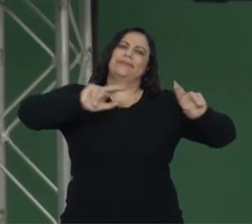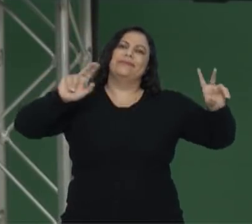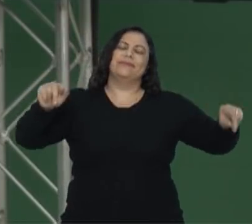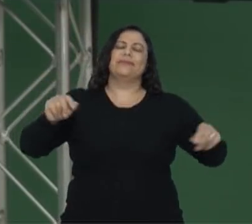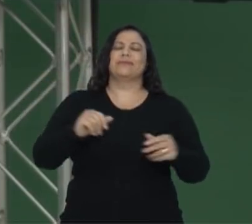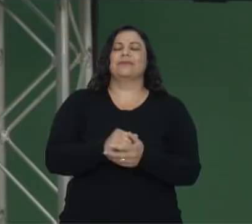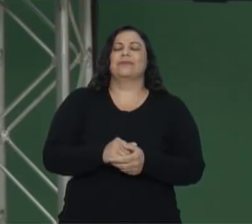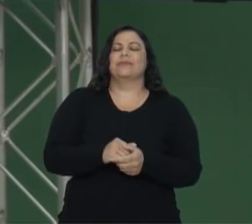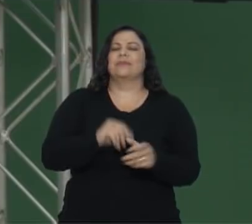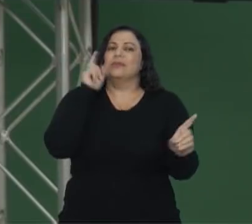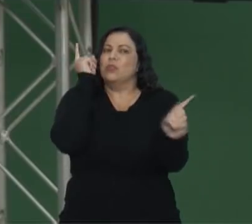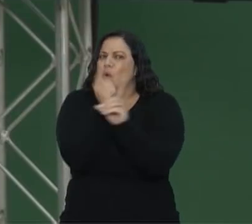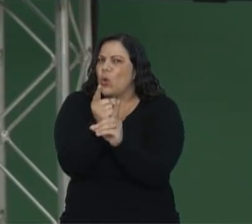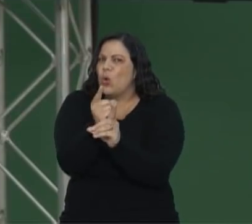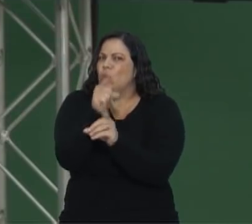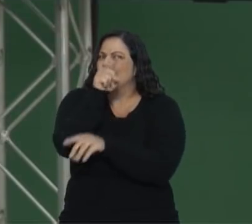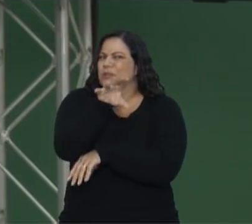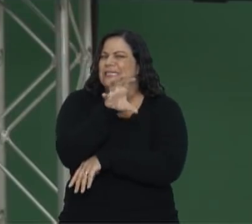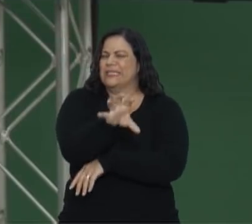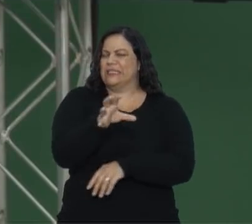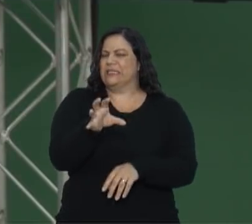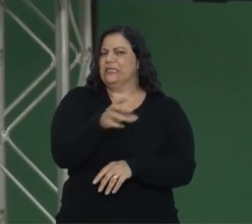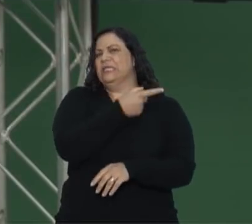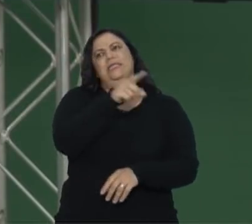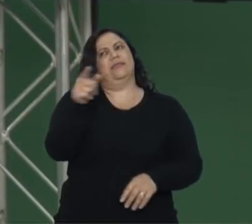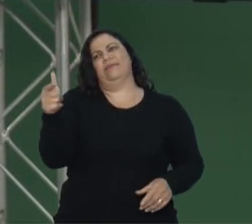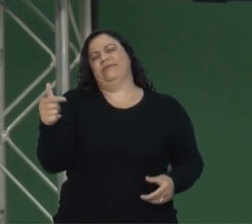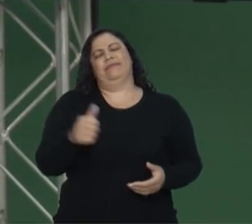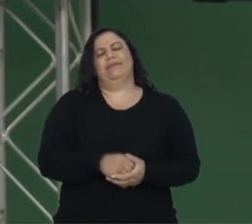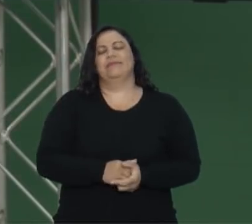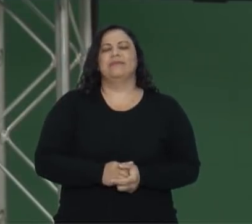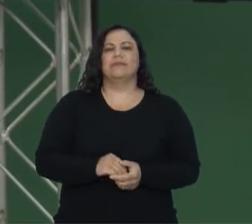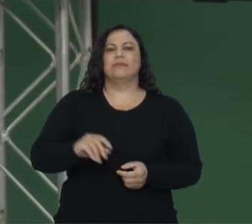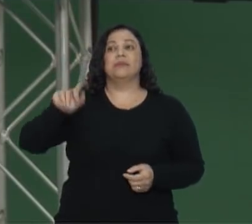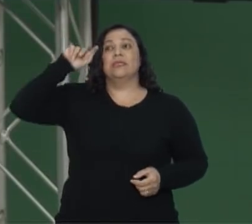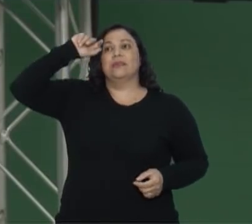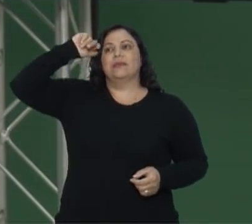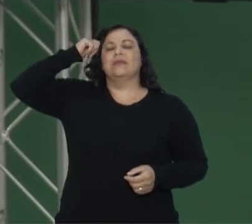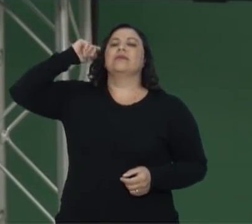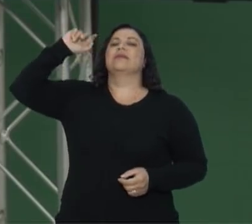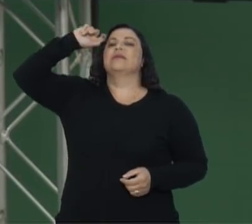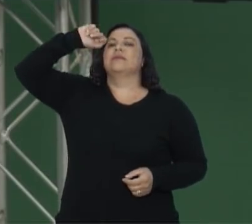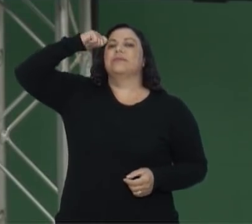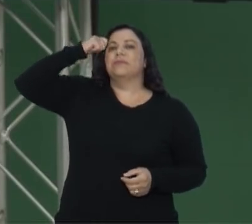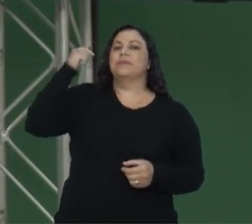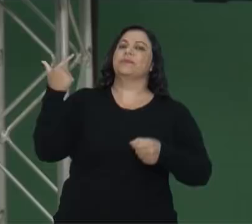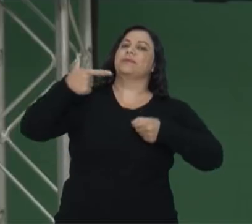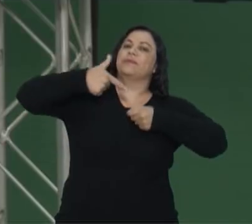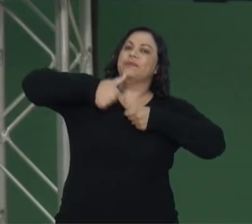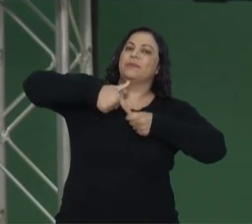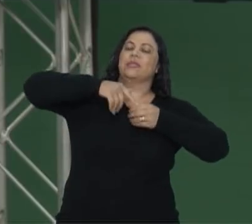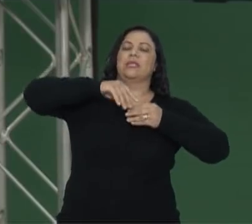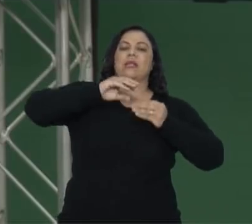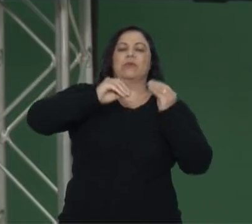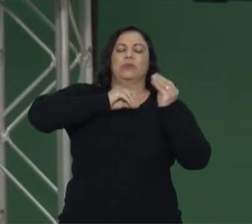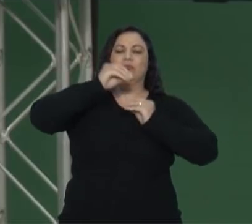que é extraído, e nós fazemos relação com aquela aula de rochas, que eu tenho uma